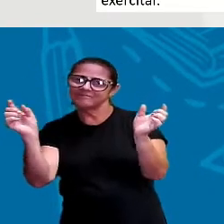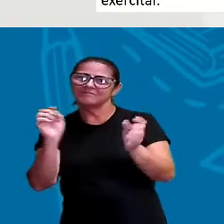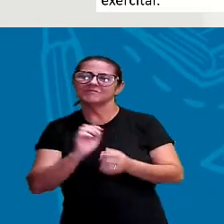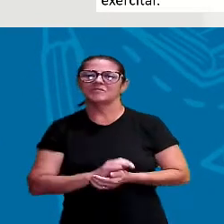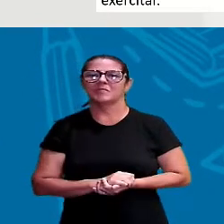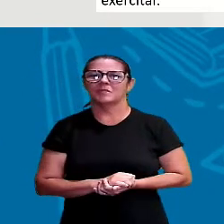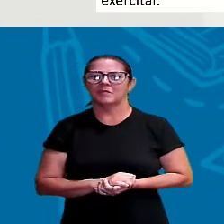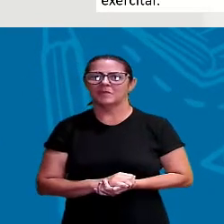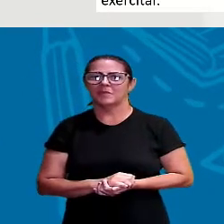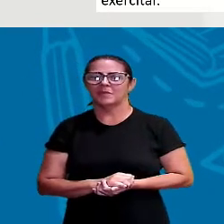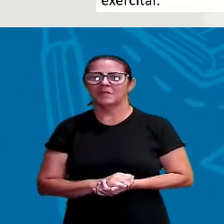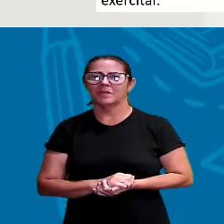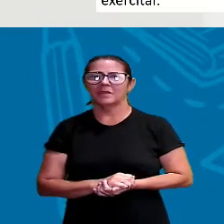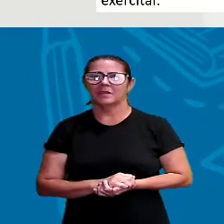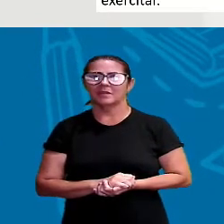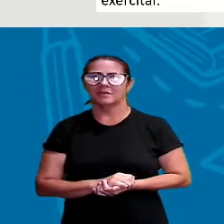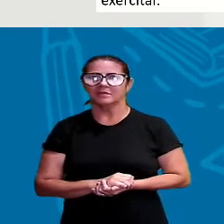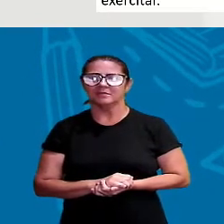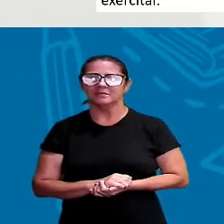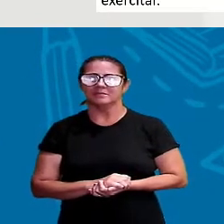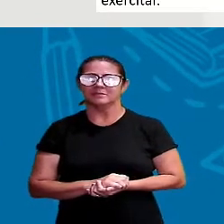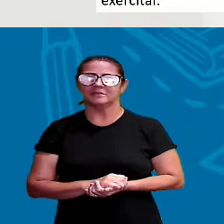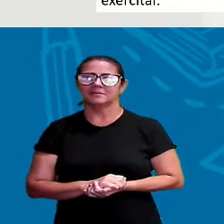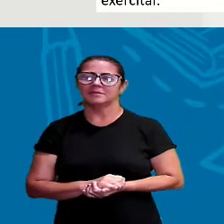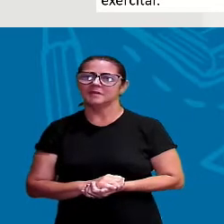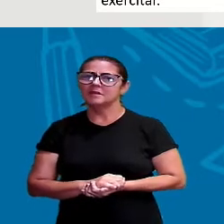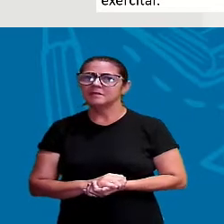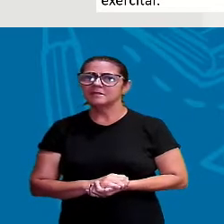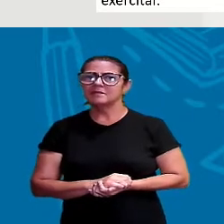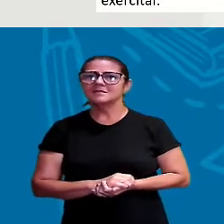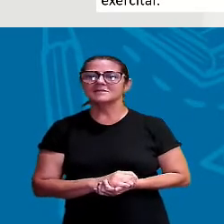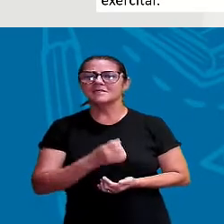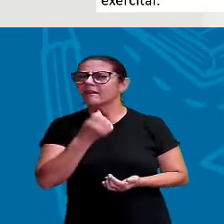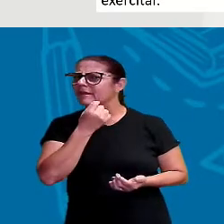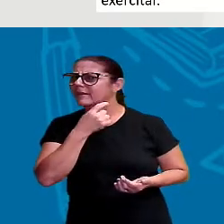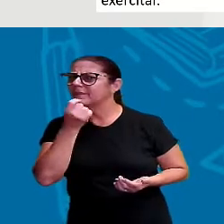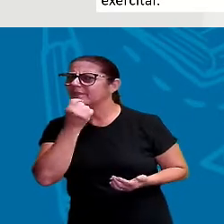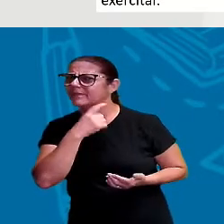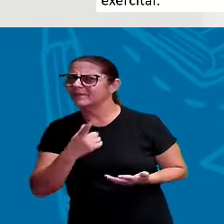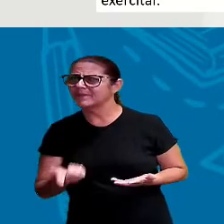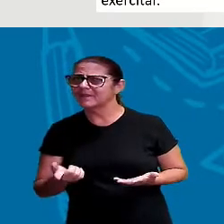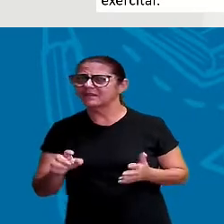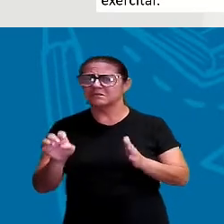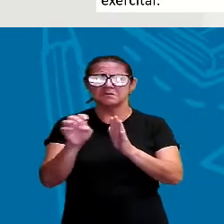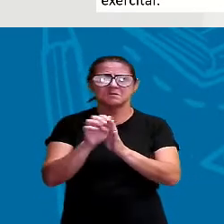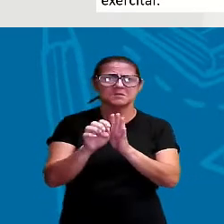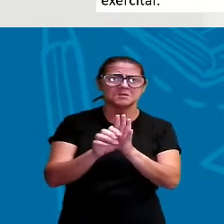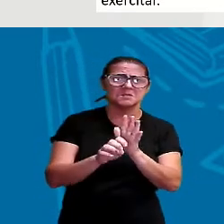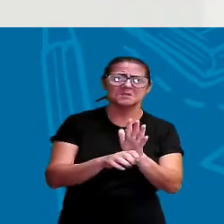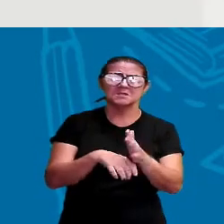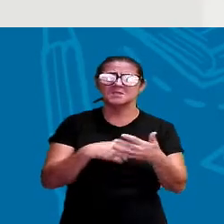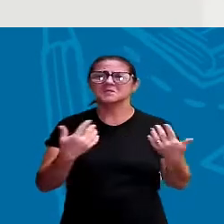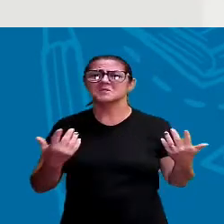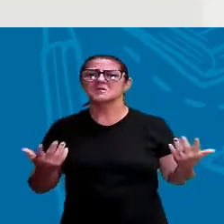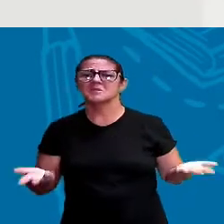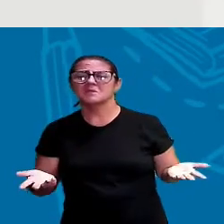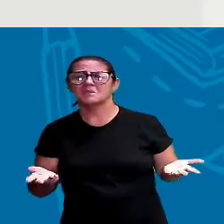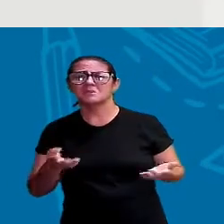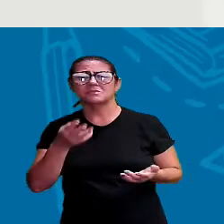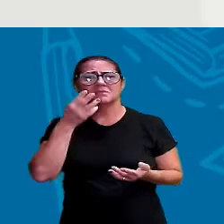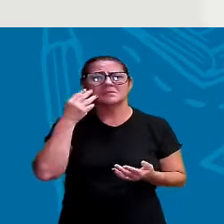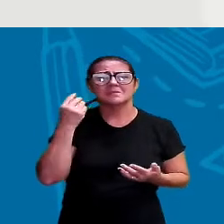Vamos continuar. Agora, se nós tivemos essa graça aí com relação ao exercício, que esse Garfield,